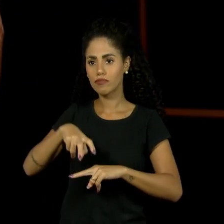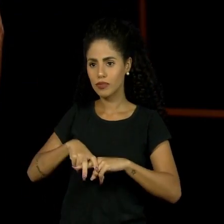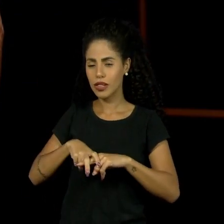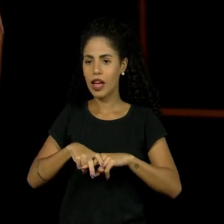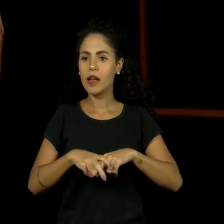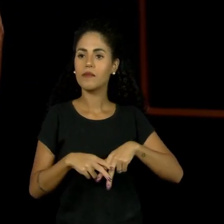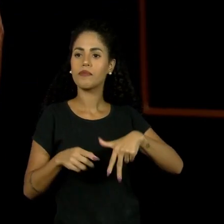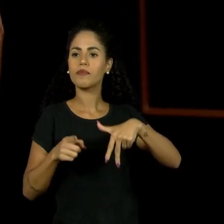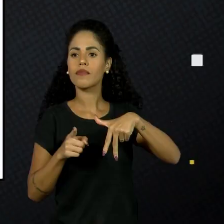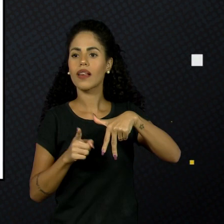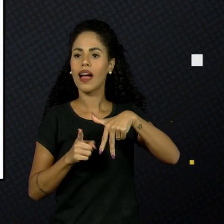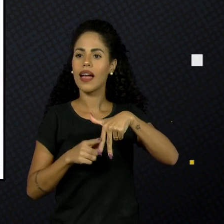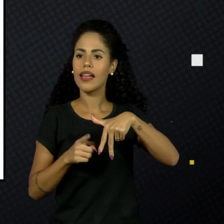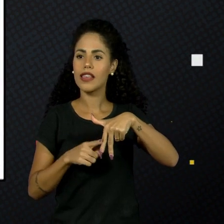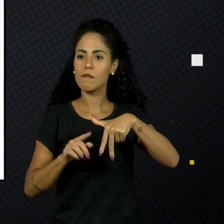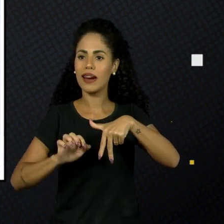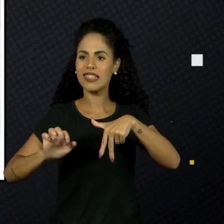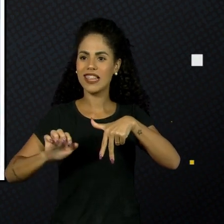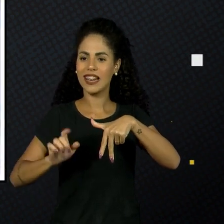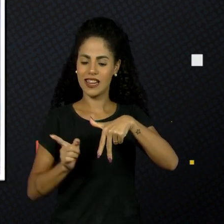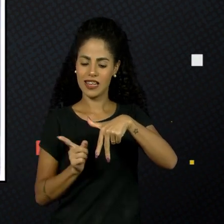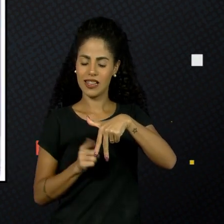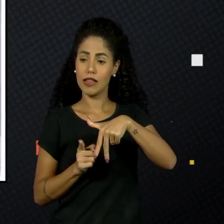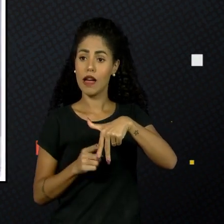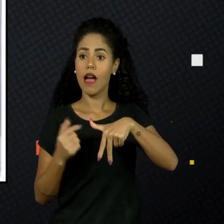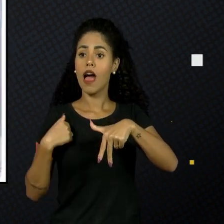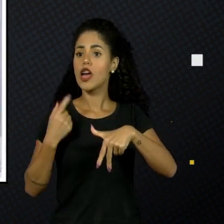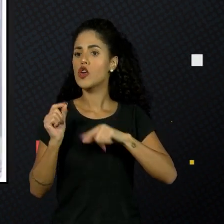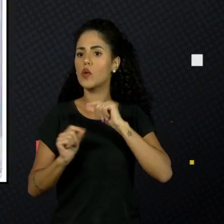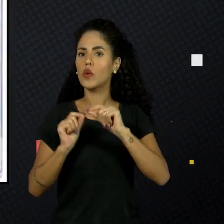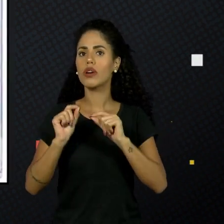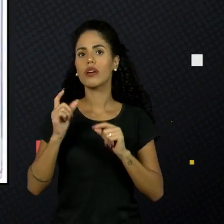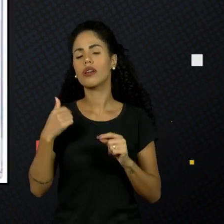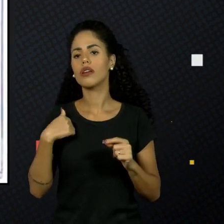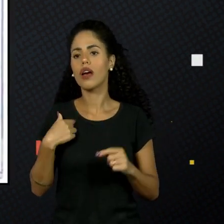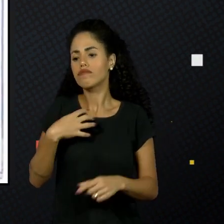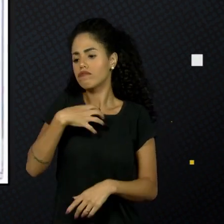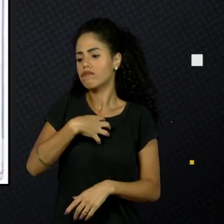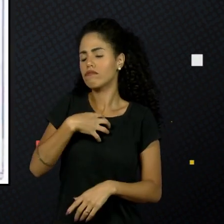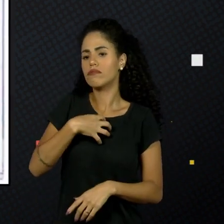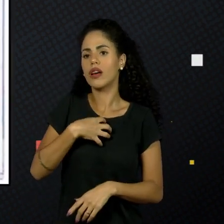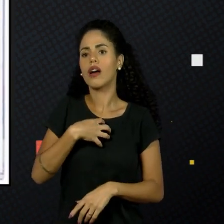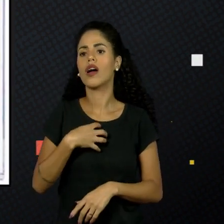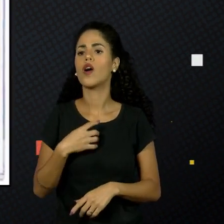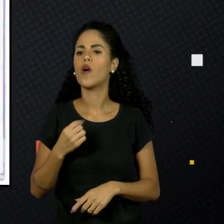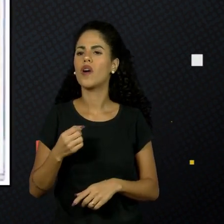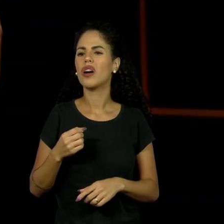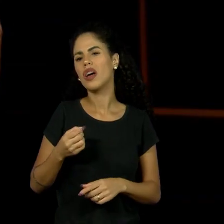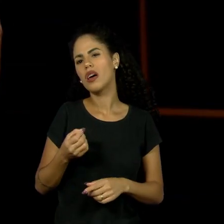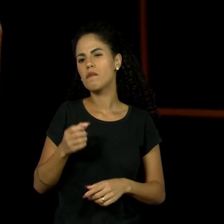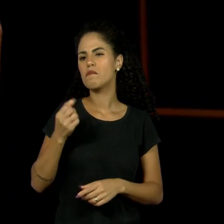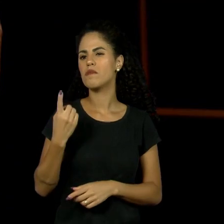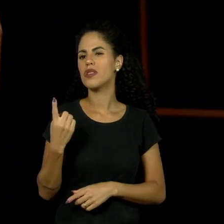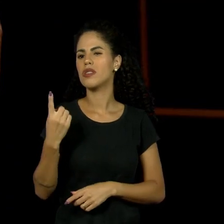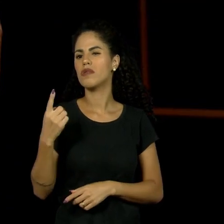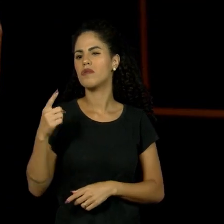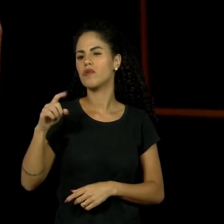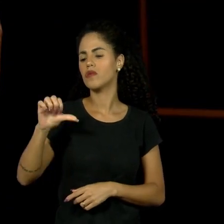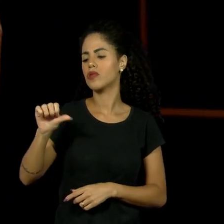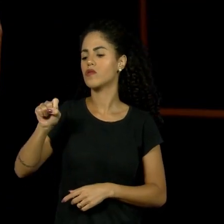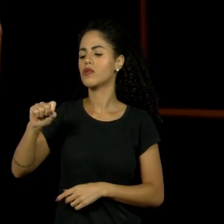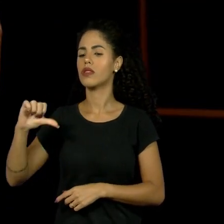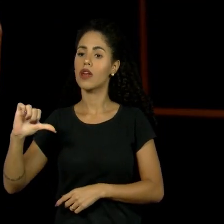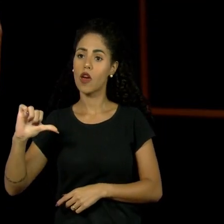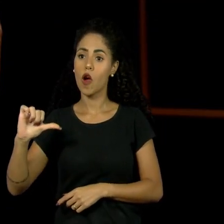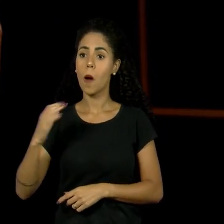primeiro disco, que eu já queria fazer o disco sozinha. Esse disco é de 89. O meu